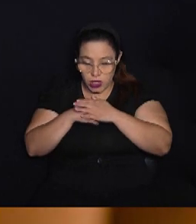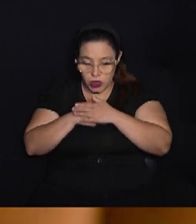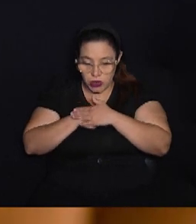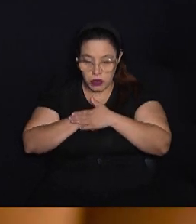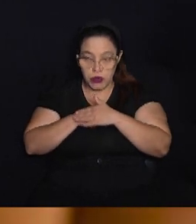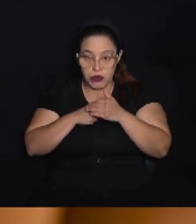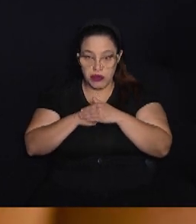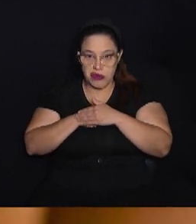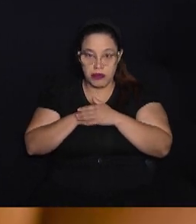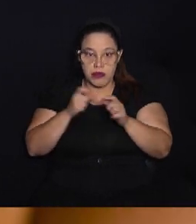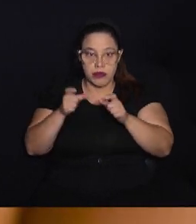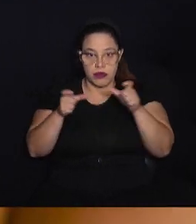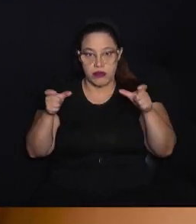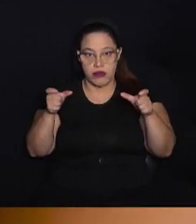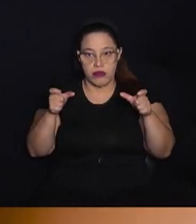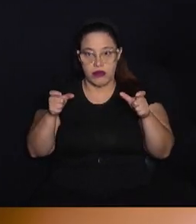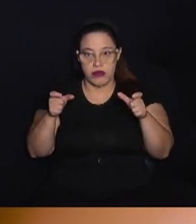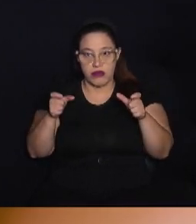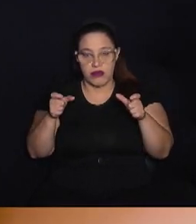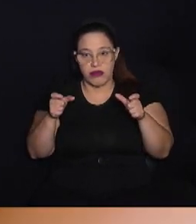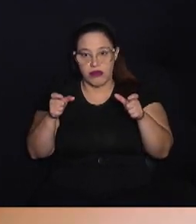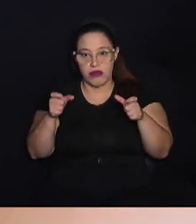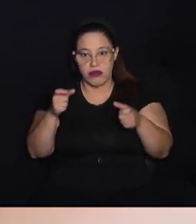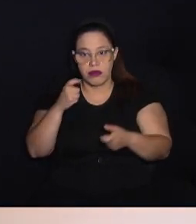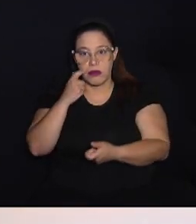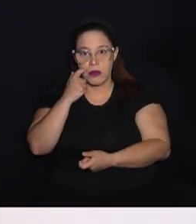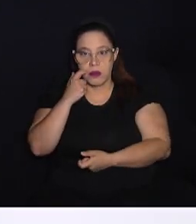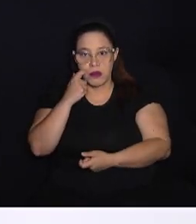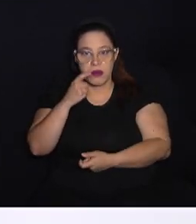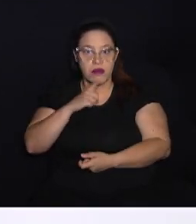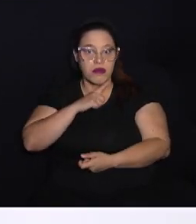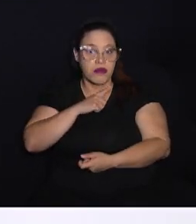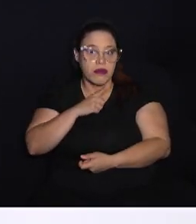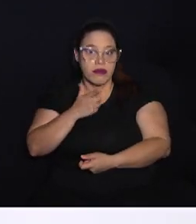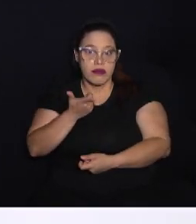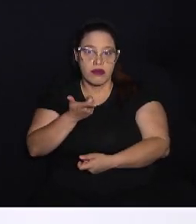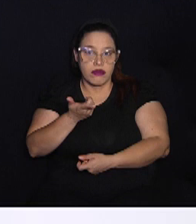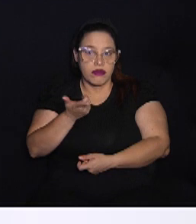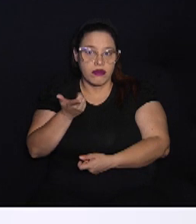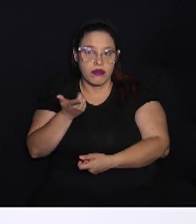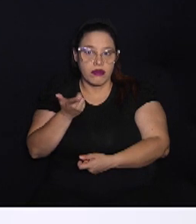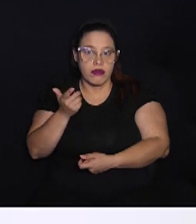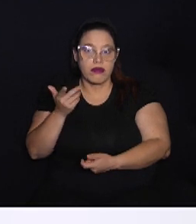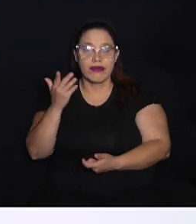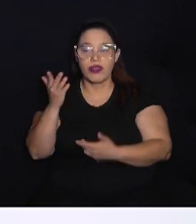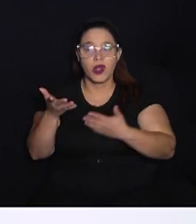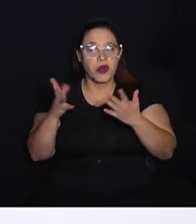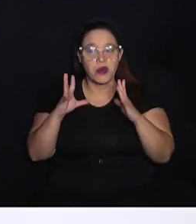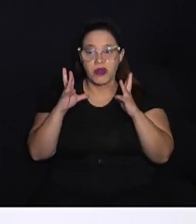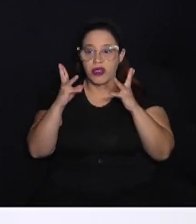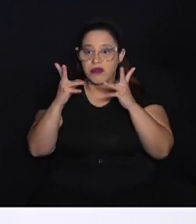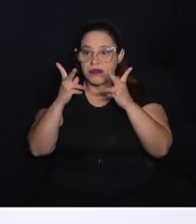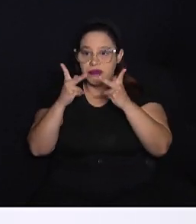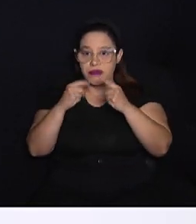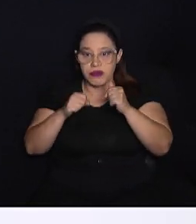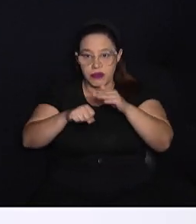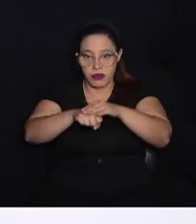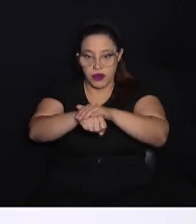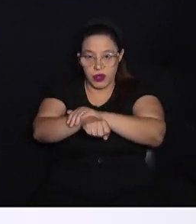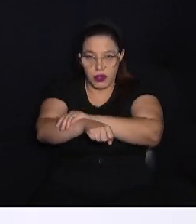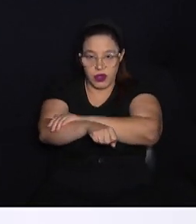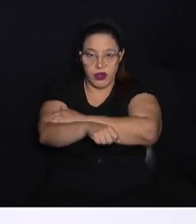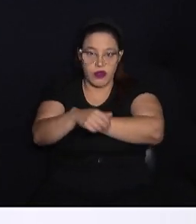existem aquelas pessoas que já não têm mais como não aparecer, que é aquele vitiligo